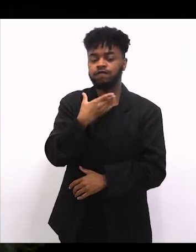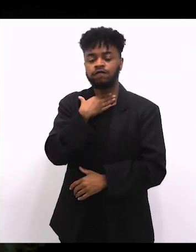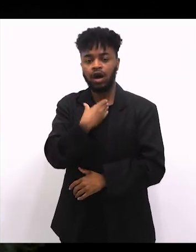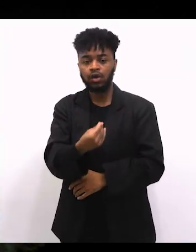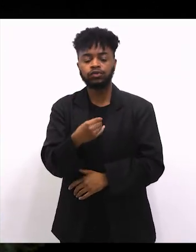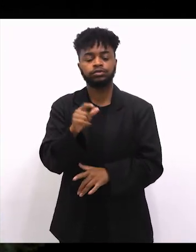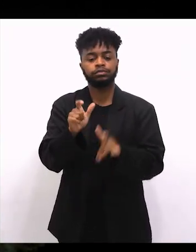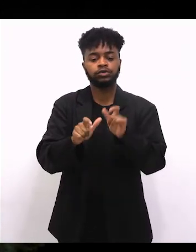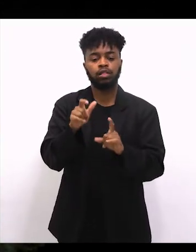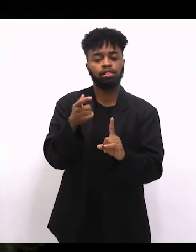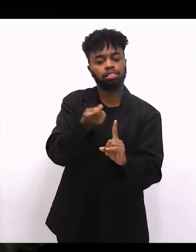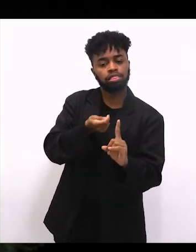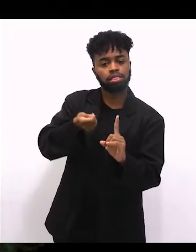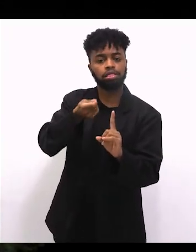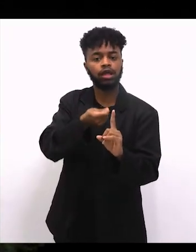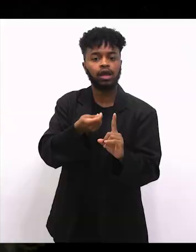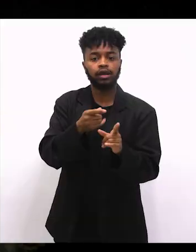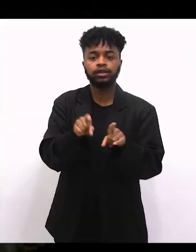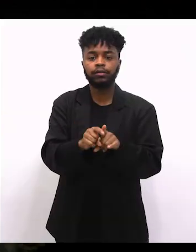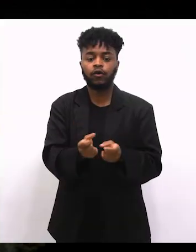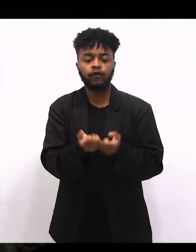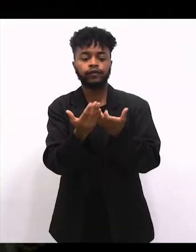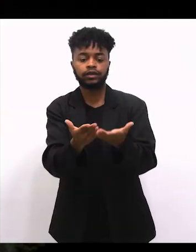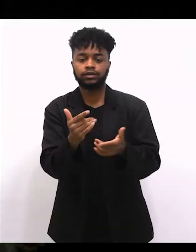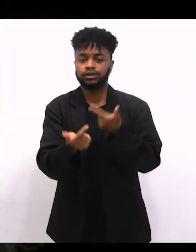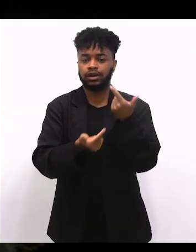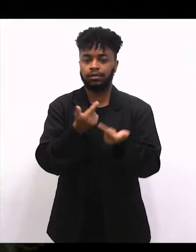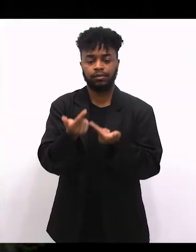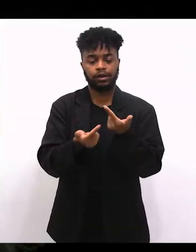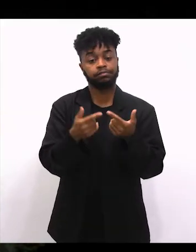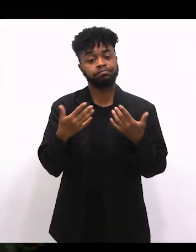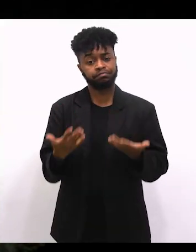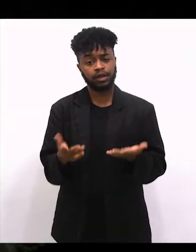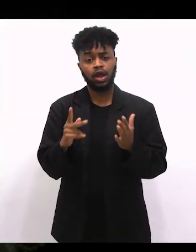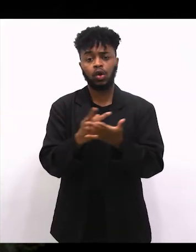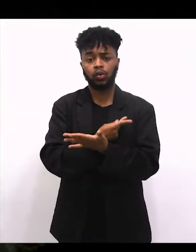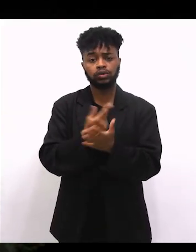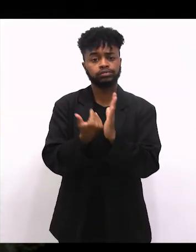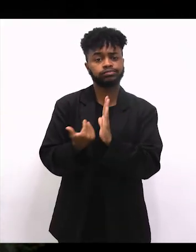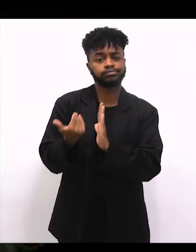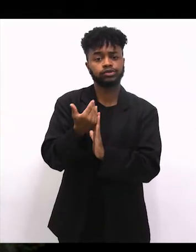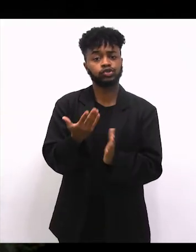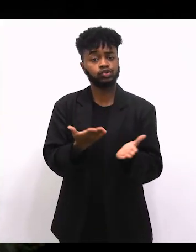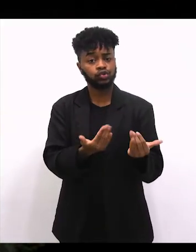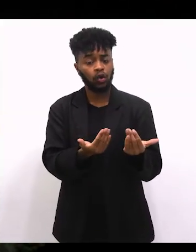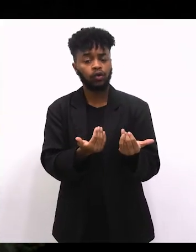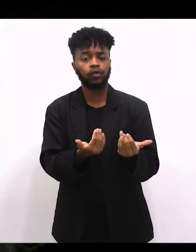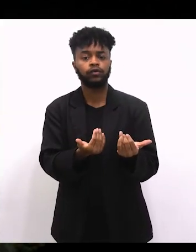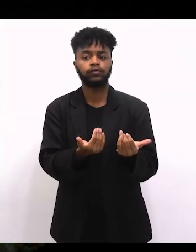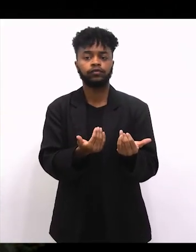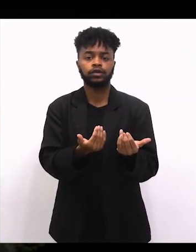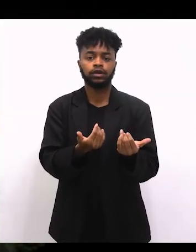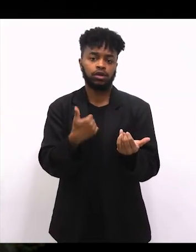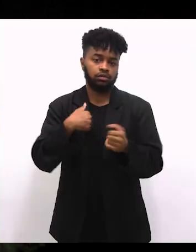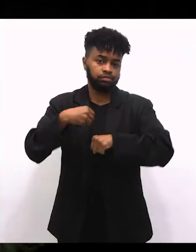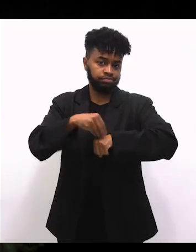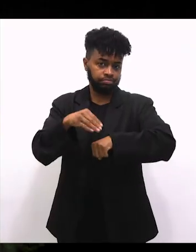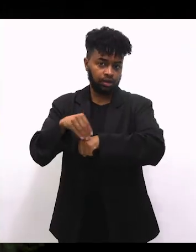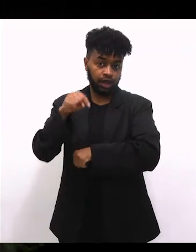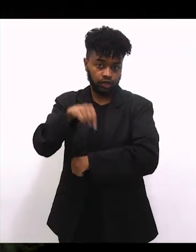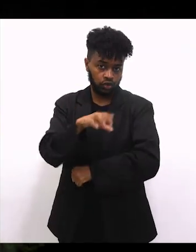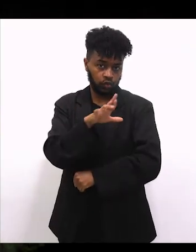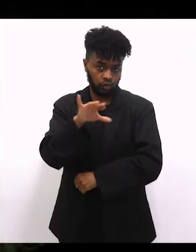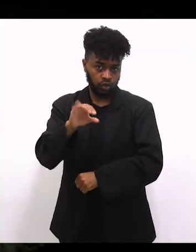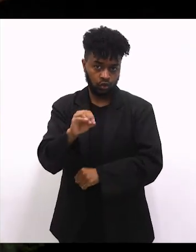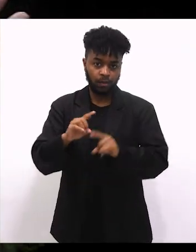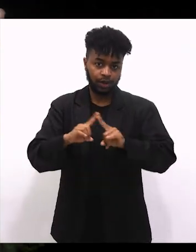pessoas vão ali convencendo e oferecendo ofertas de trabalho. A gente tem tido um número significativo de jovens, e aí eu trago mais o